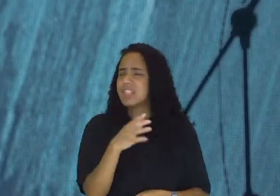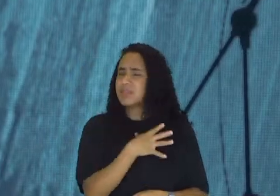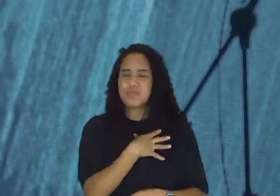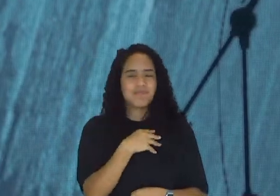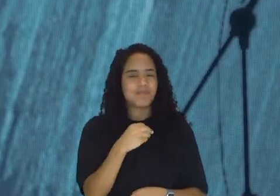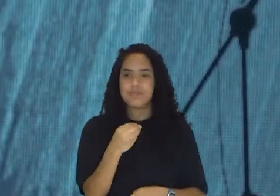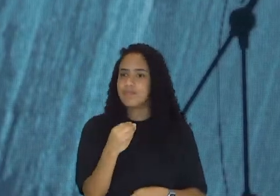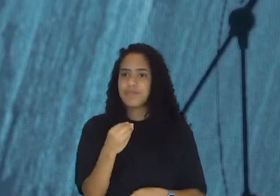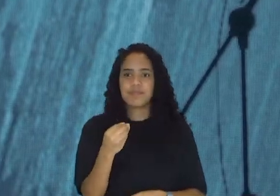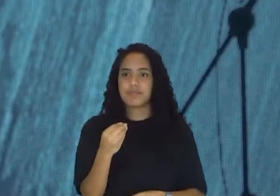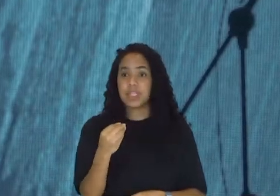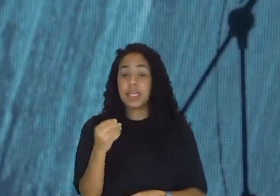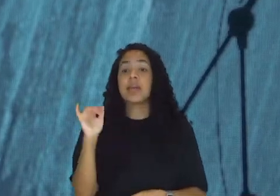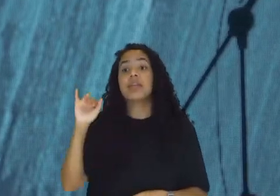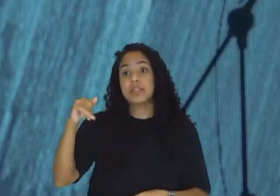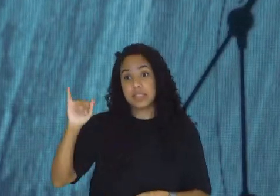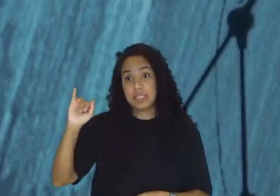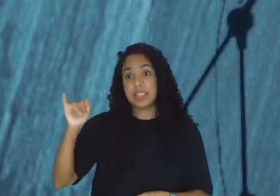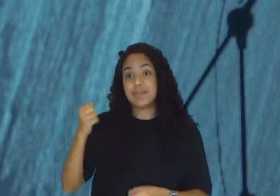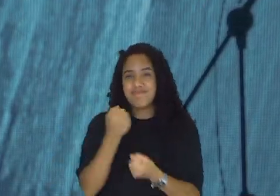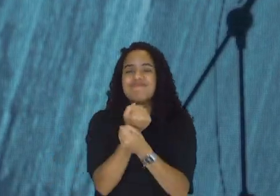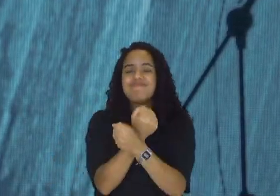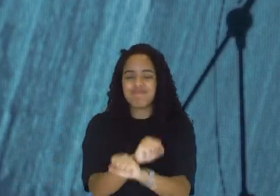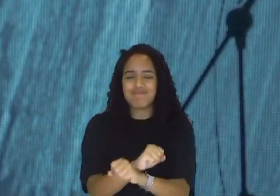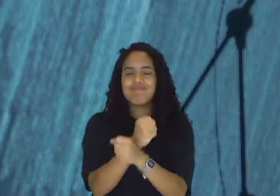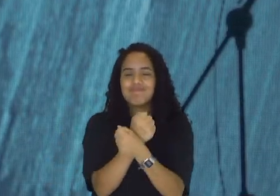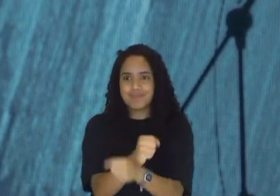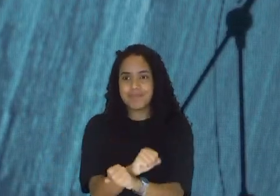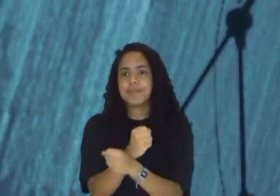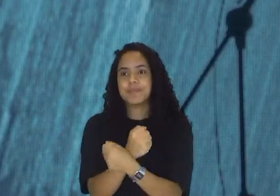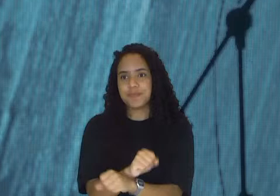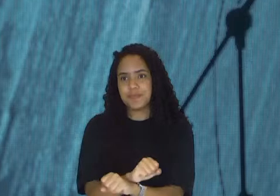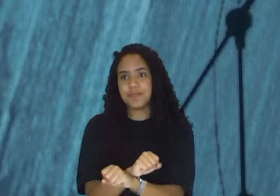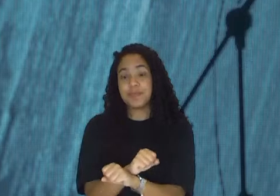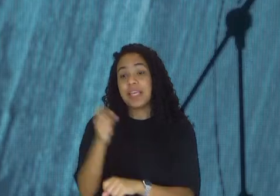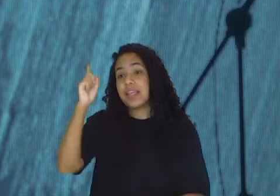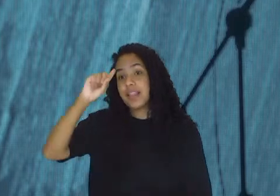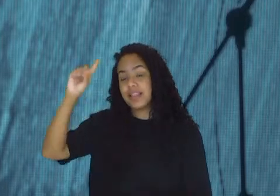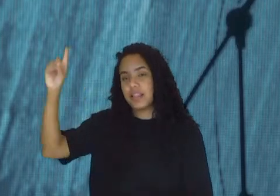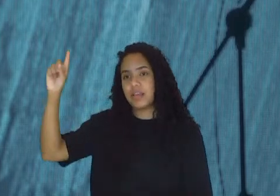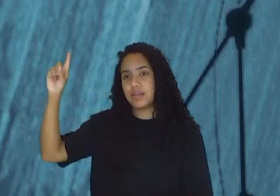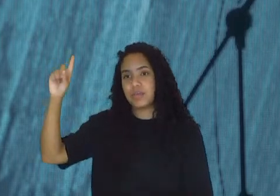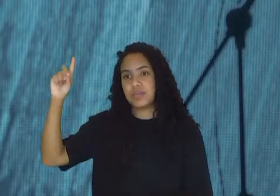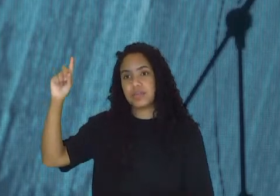tirou eles da escravidão, mas a mentalidade deles ainda era de escravos.